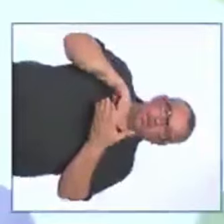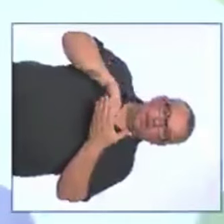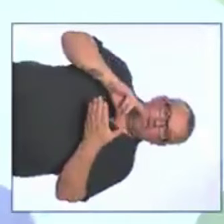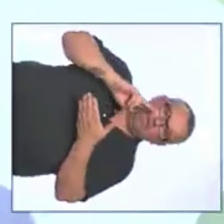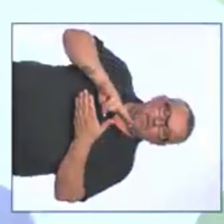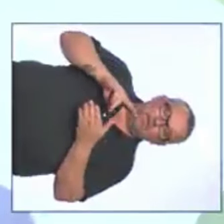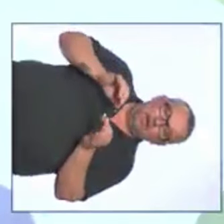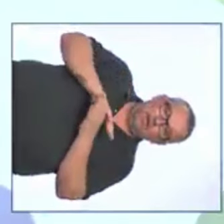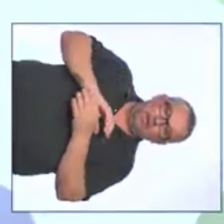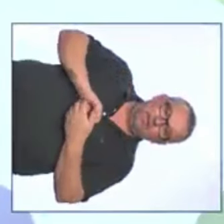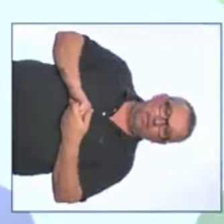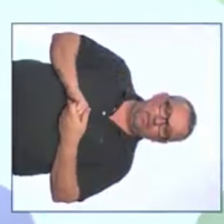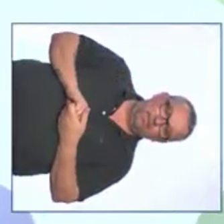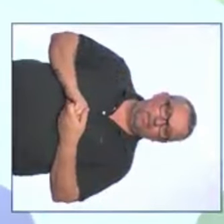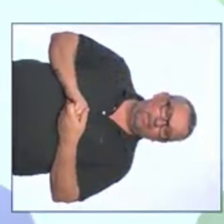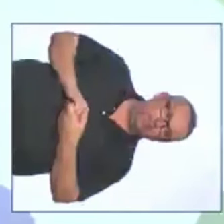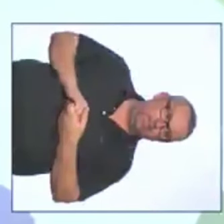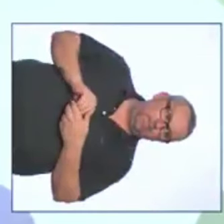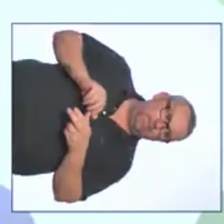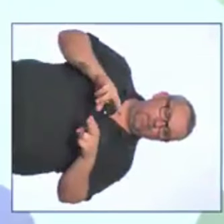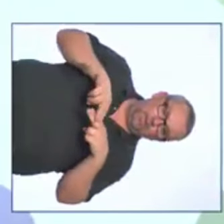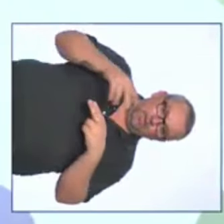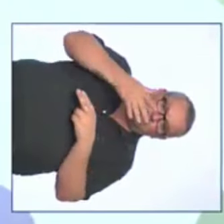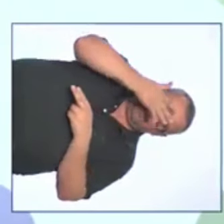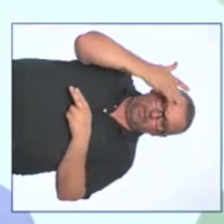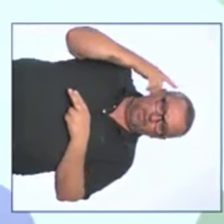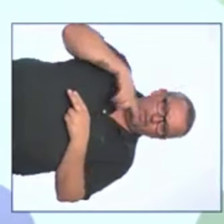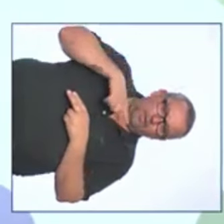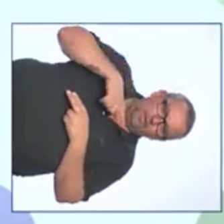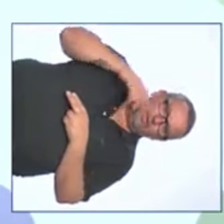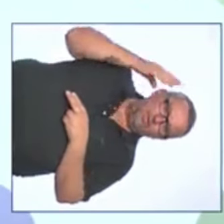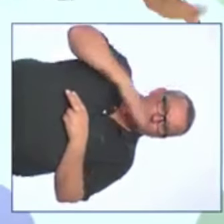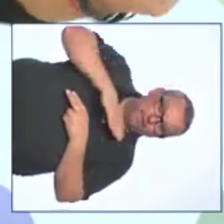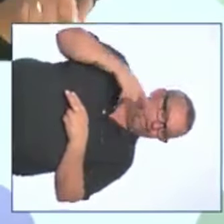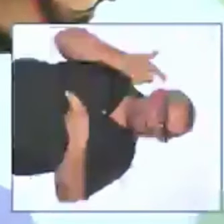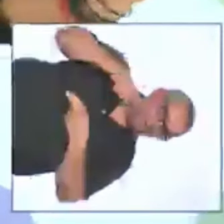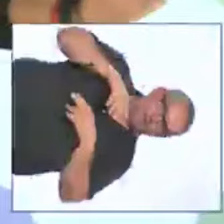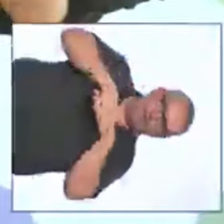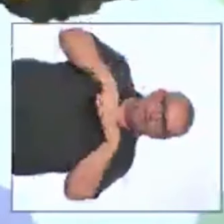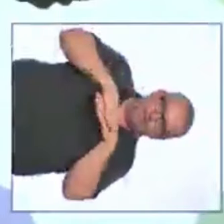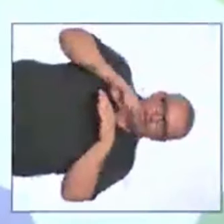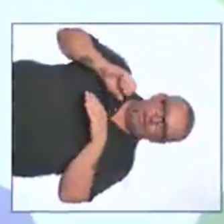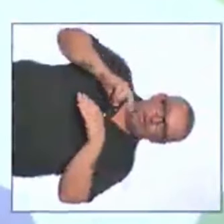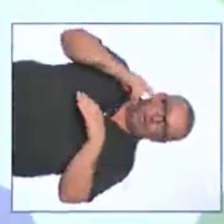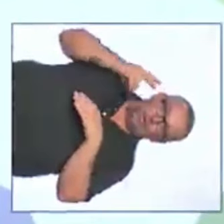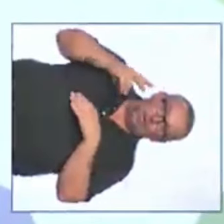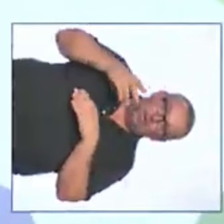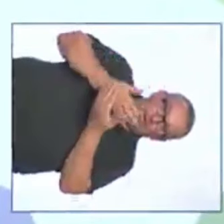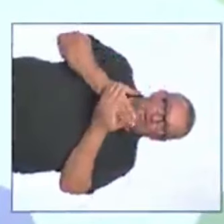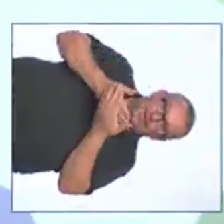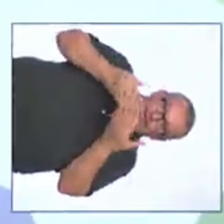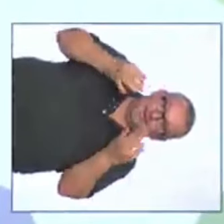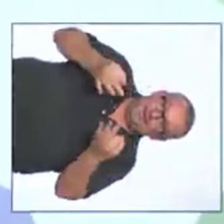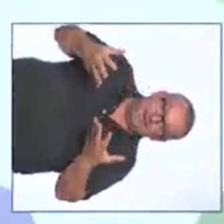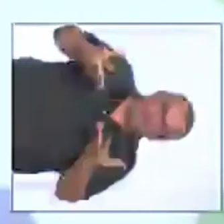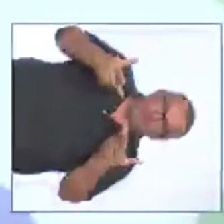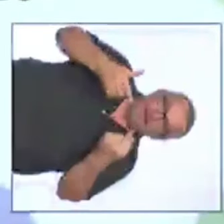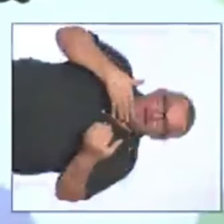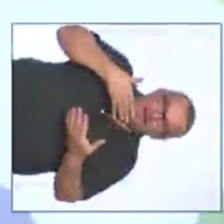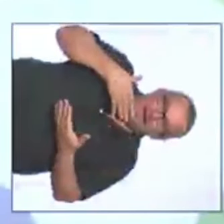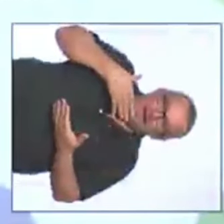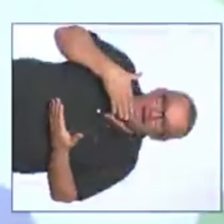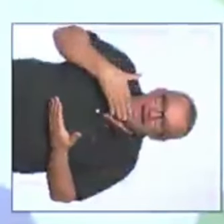encerrar por enquanto o pessoal não está de mal da gente não quer mais falar ou nossa aula está apenas sensacional está tudo